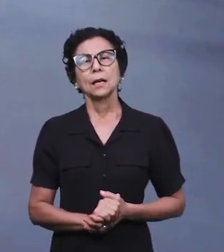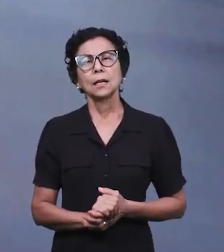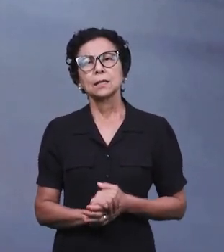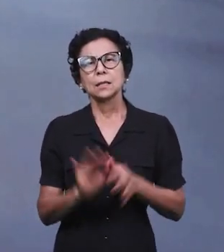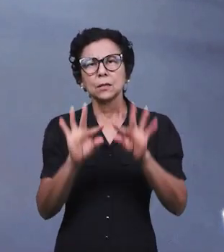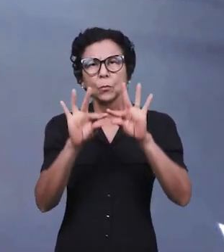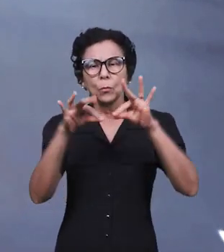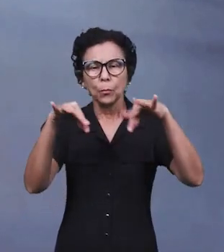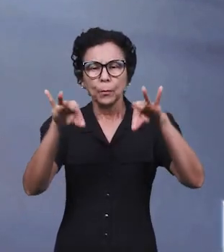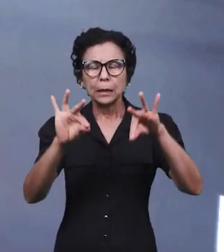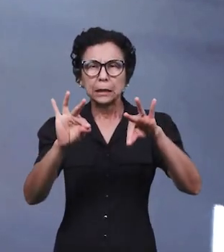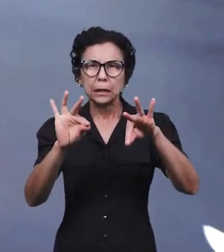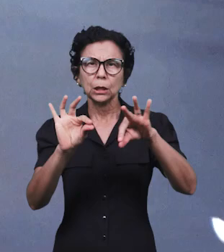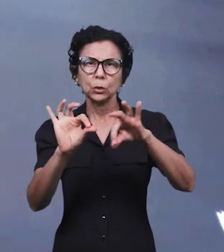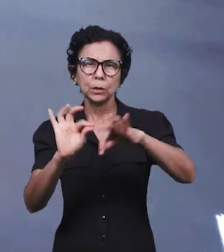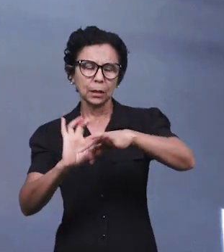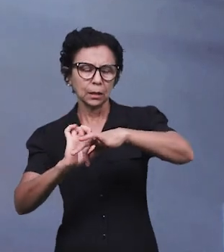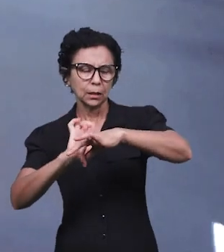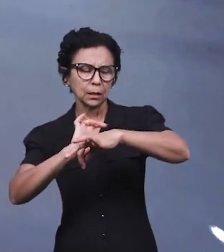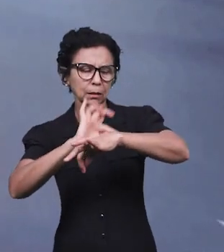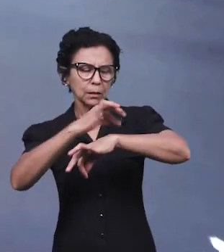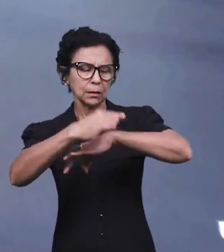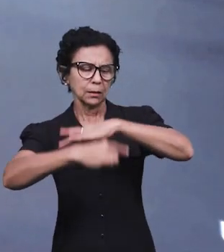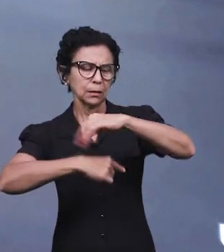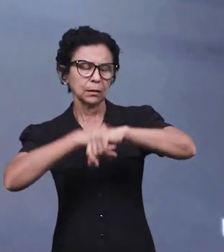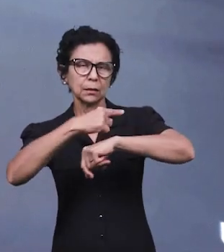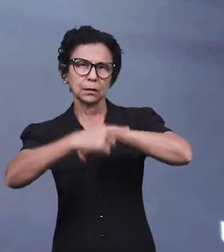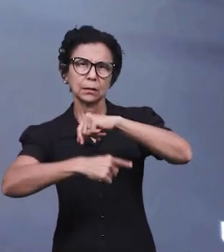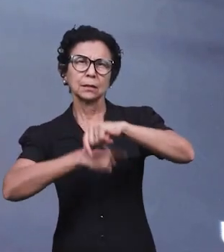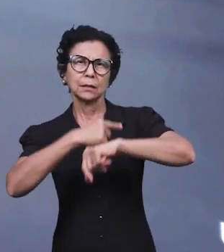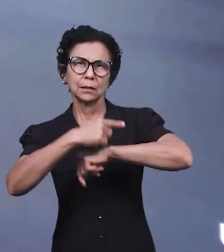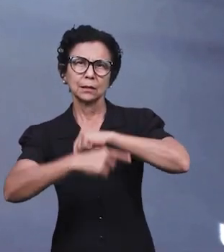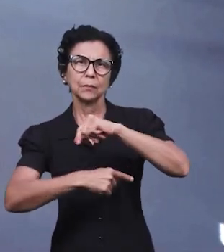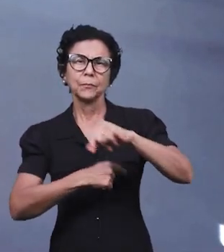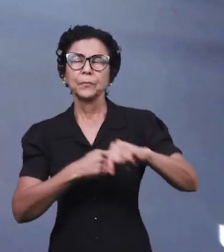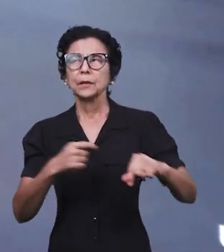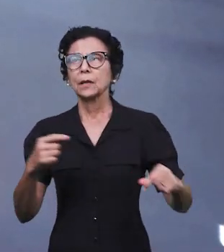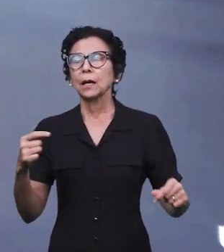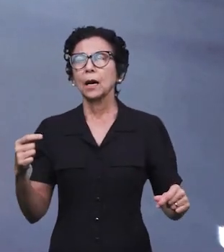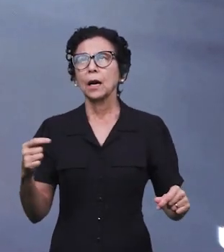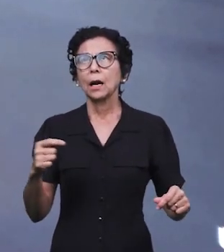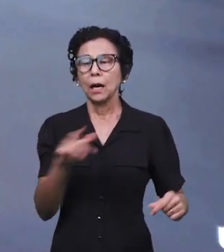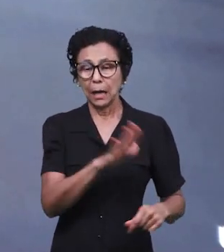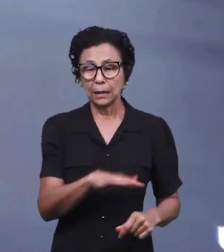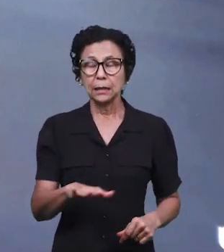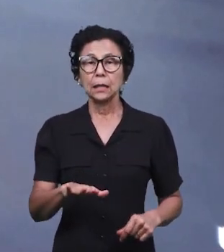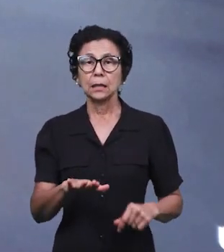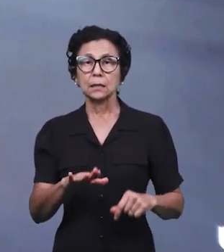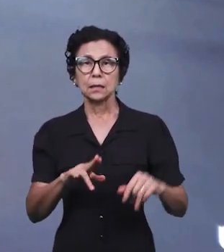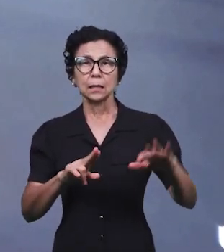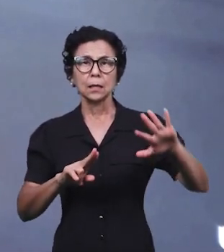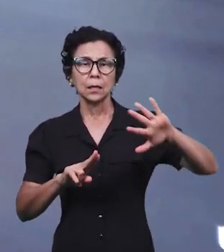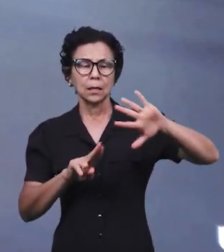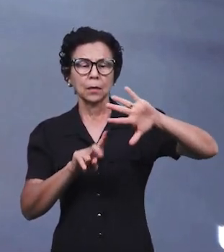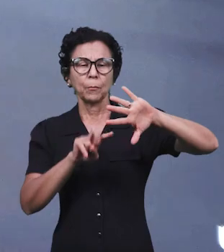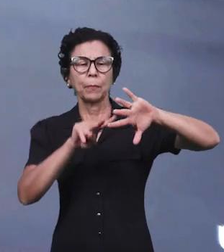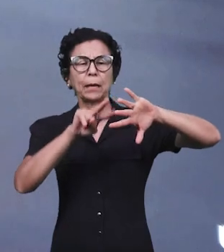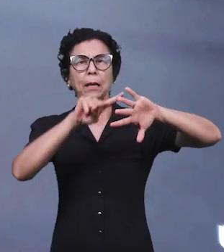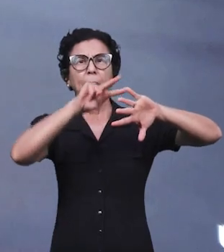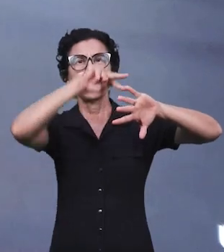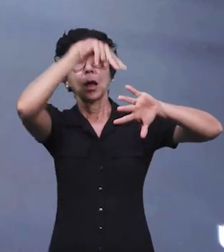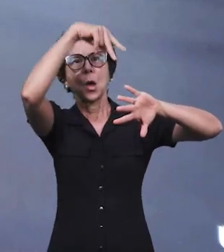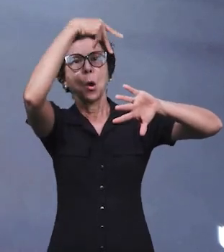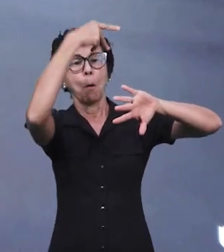com criança, escada, e aconteceu. O que eu vou fazer? Aconteceu, você pode como